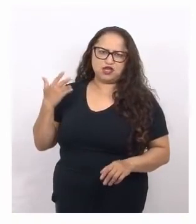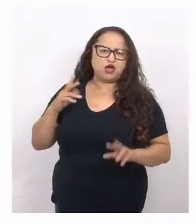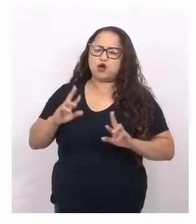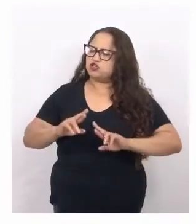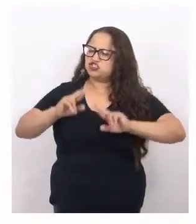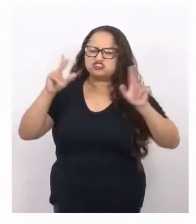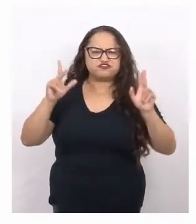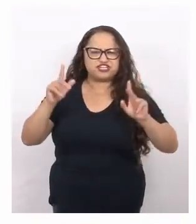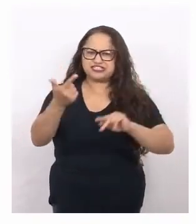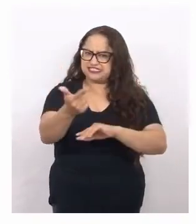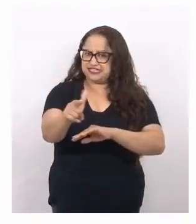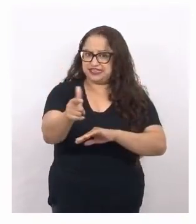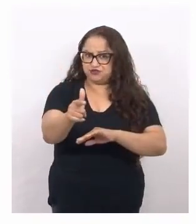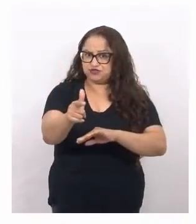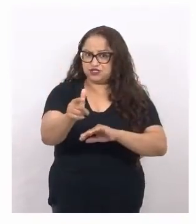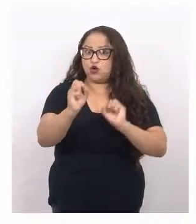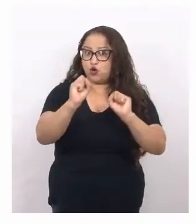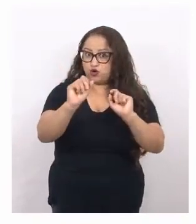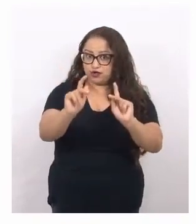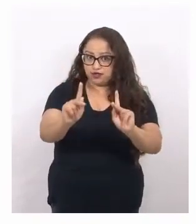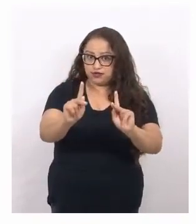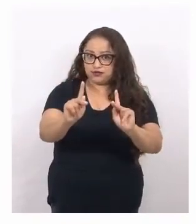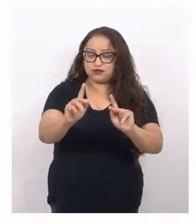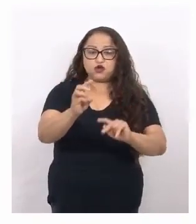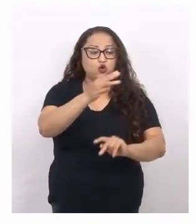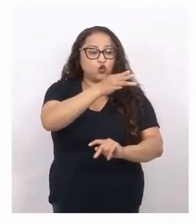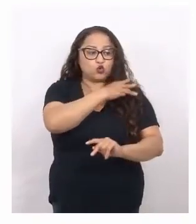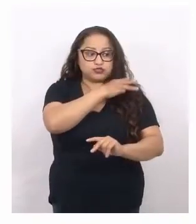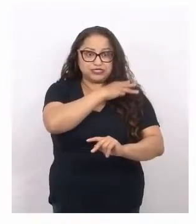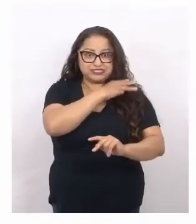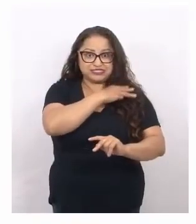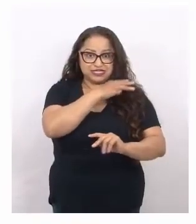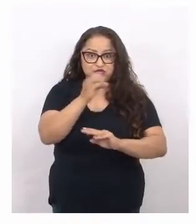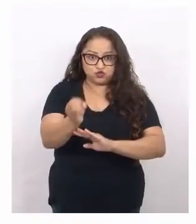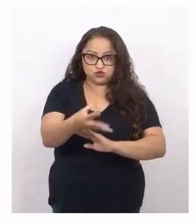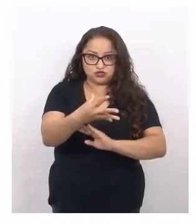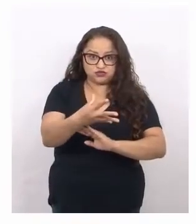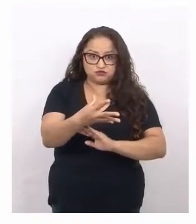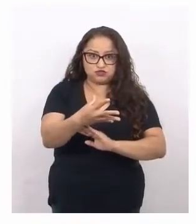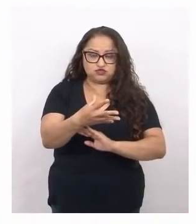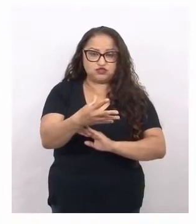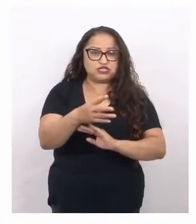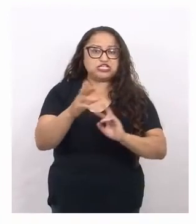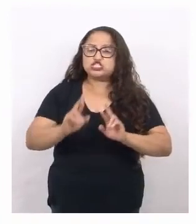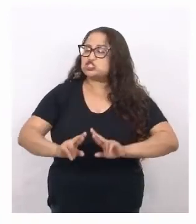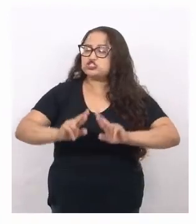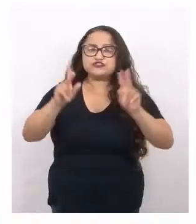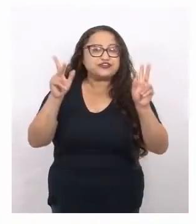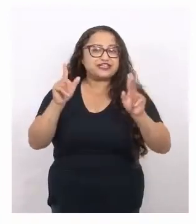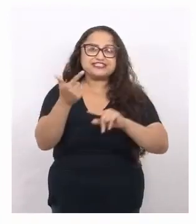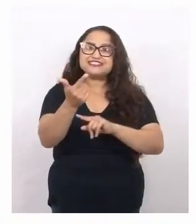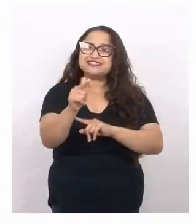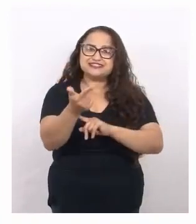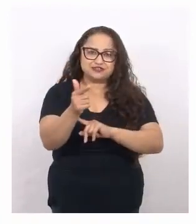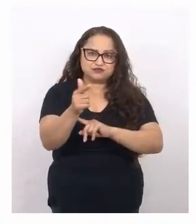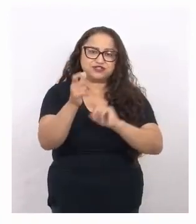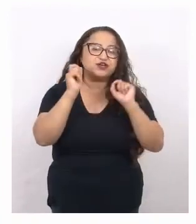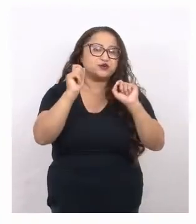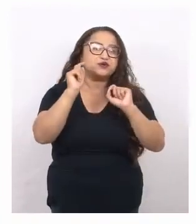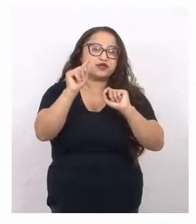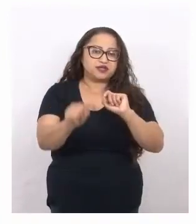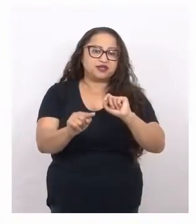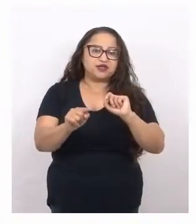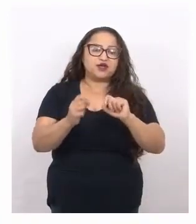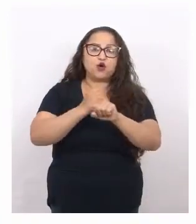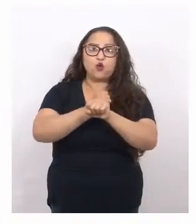terceira série do ensino médio, tá? Então, terceira série do ensino médio tem nada de diferente do que foi feito no ano passado. A